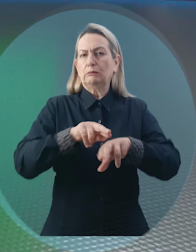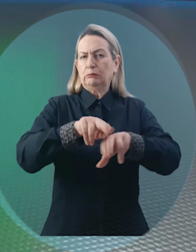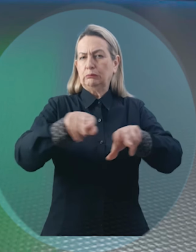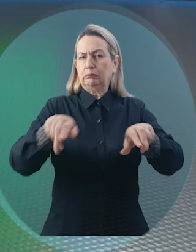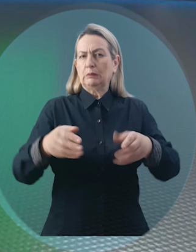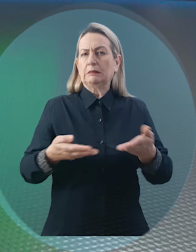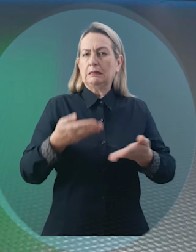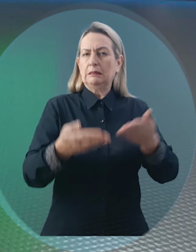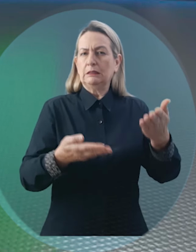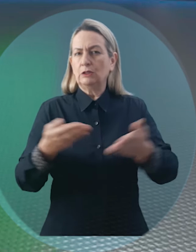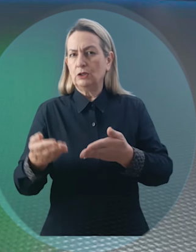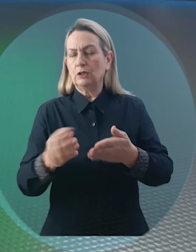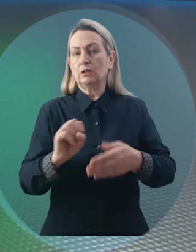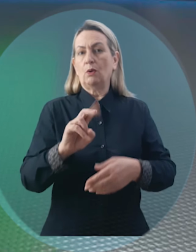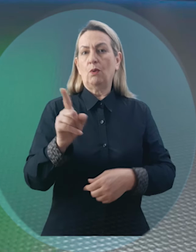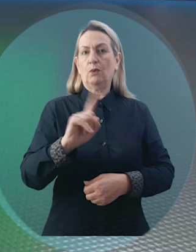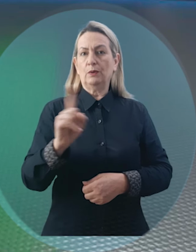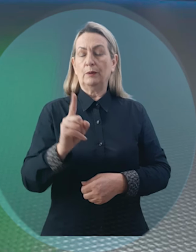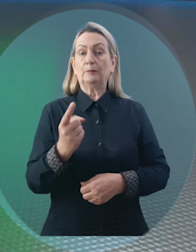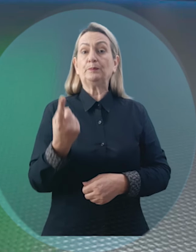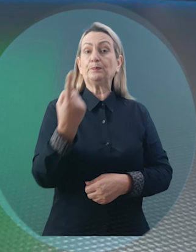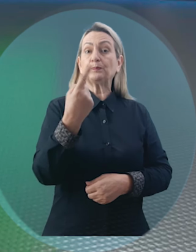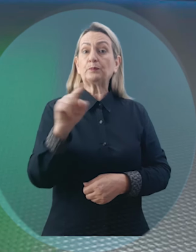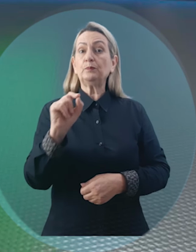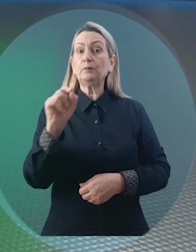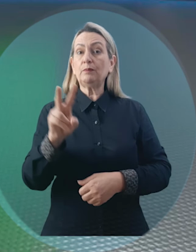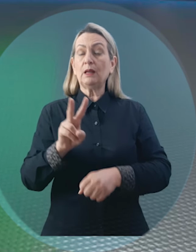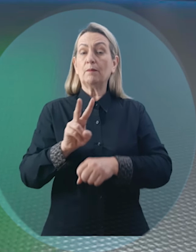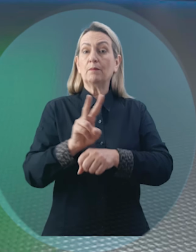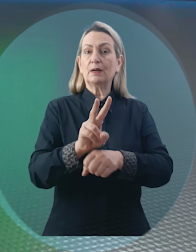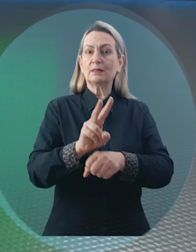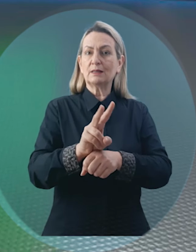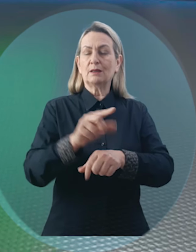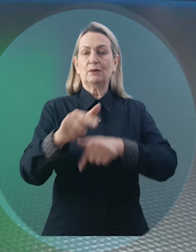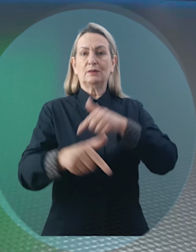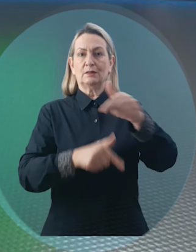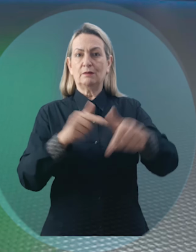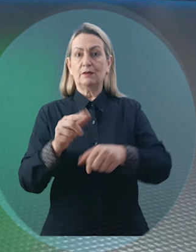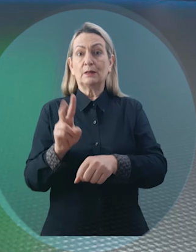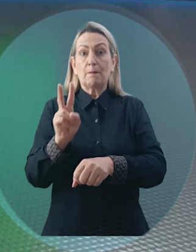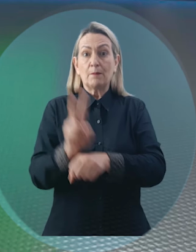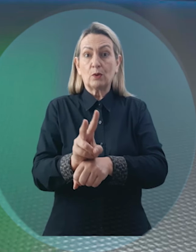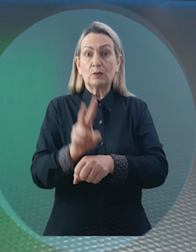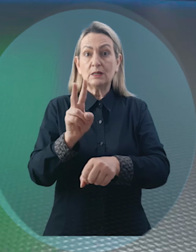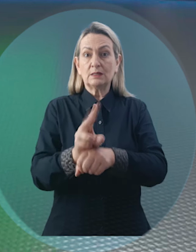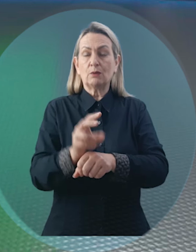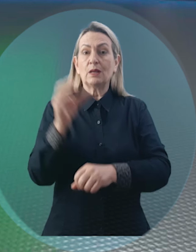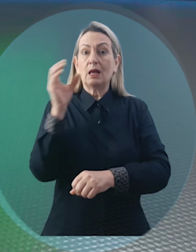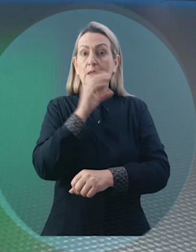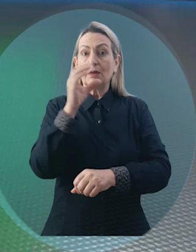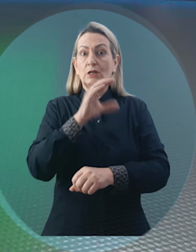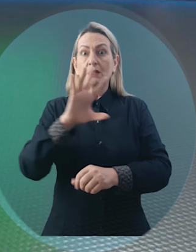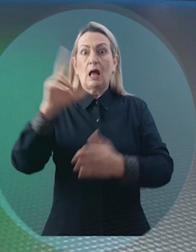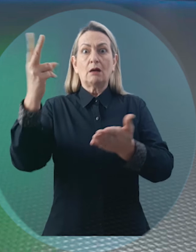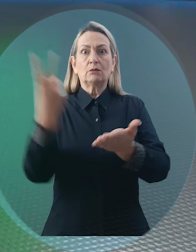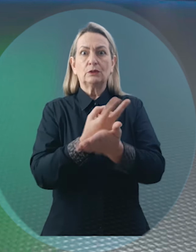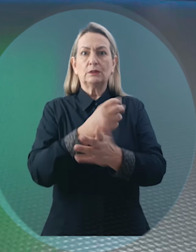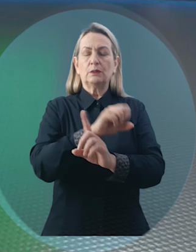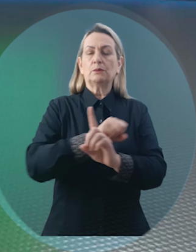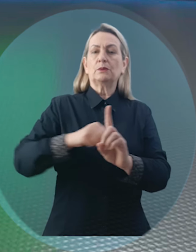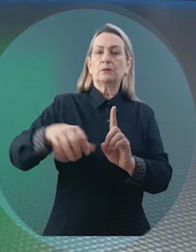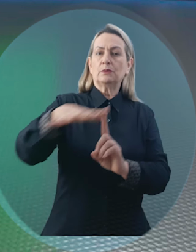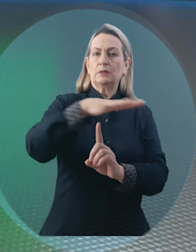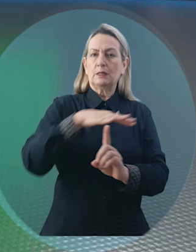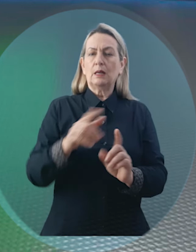atendida reprimida né e por fim no caso de serviço de proteção em situação de